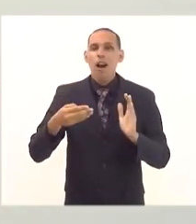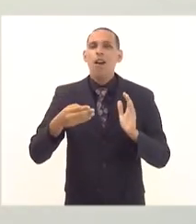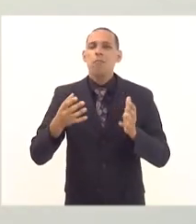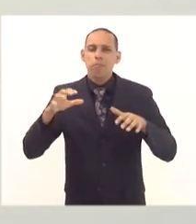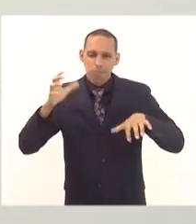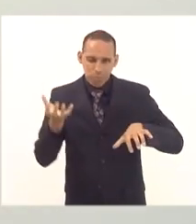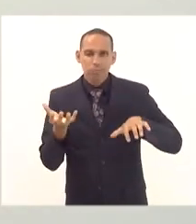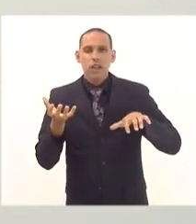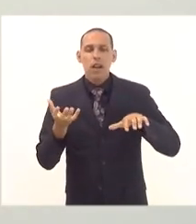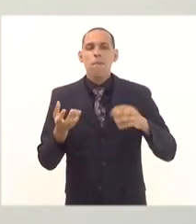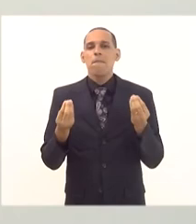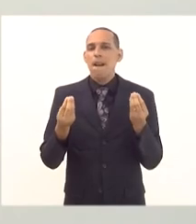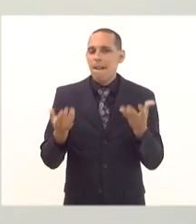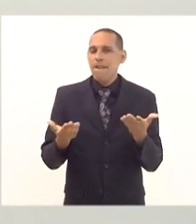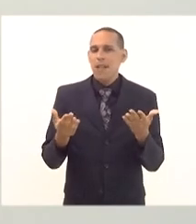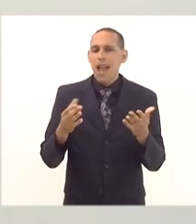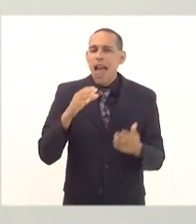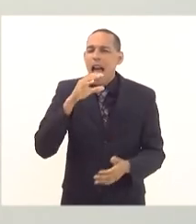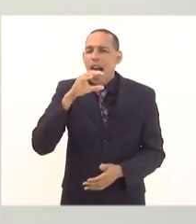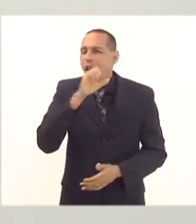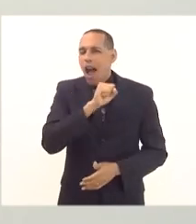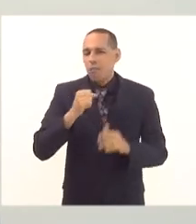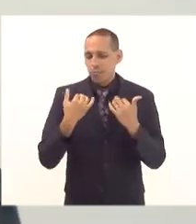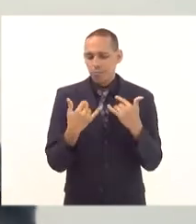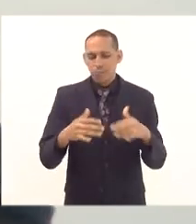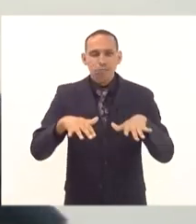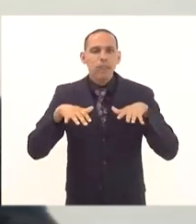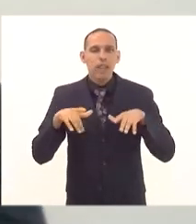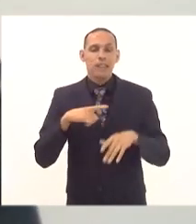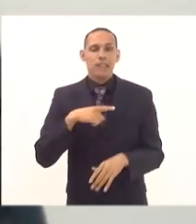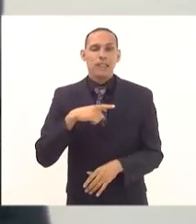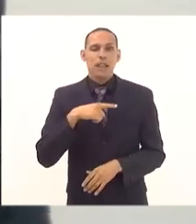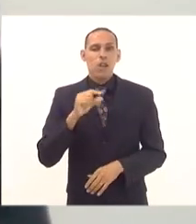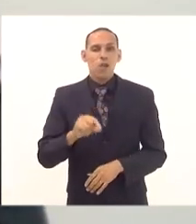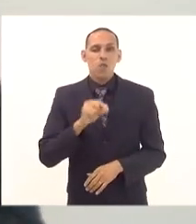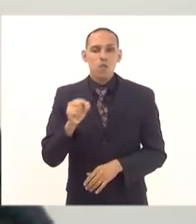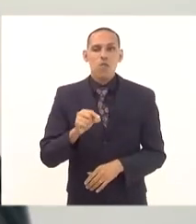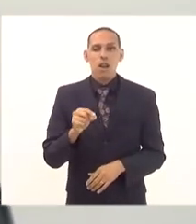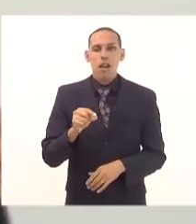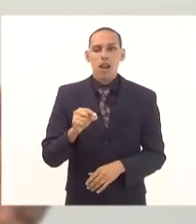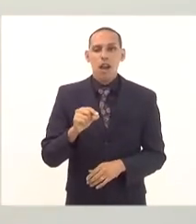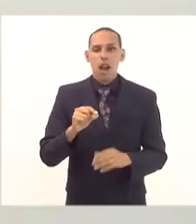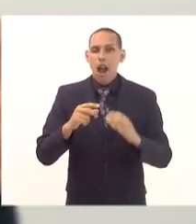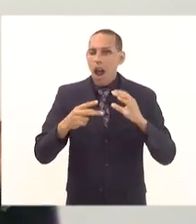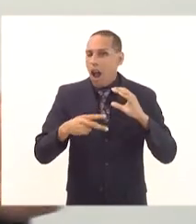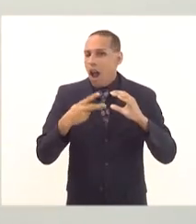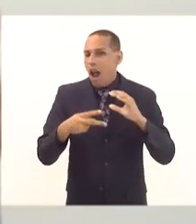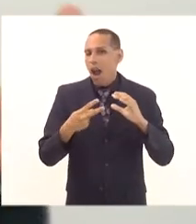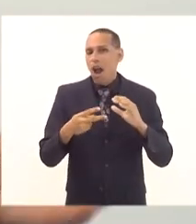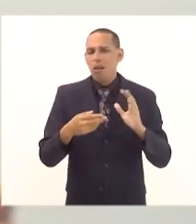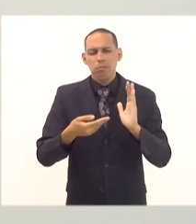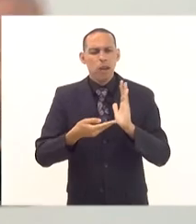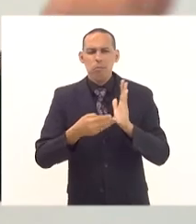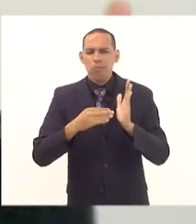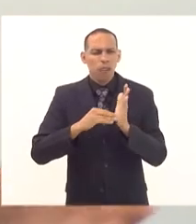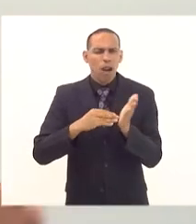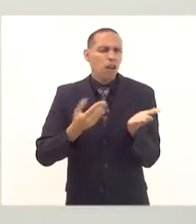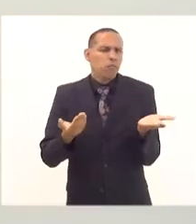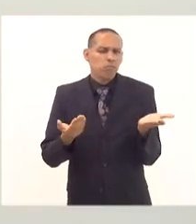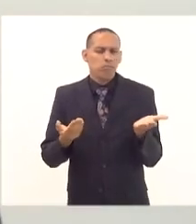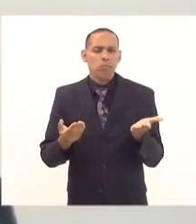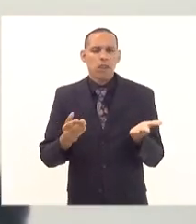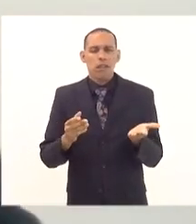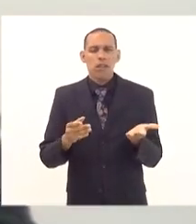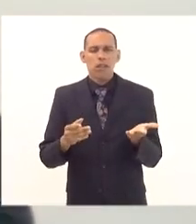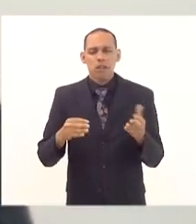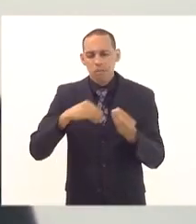ter no mais curto espaço de tempo possível uma audiência pública é puxada pela câmara o equipamento atende a câmara e Senado aí e